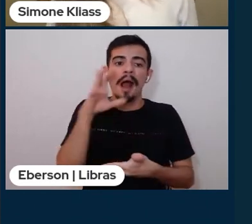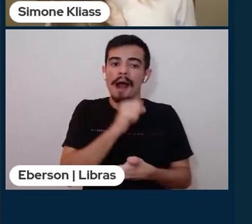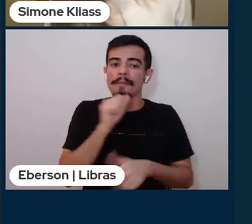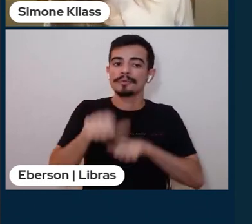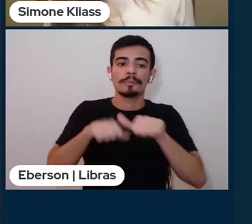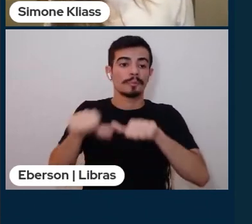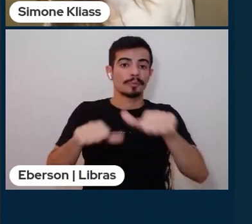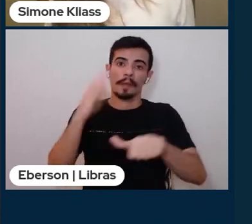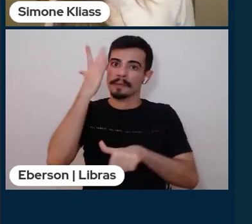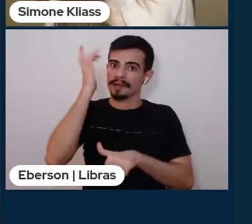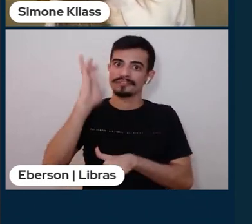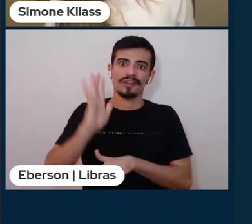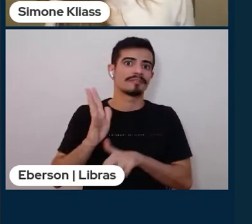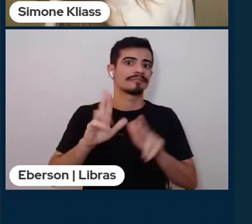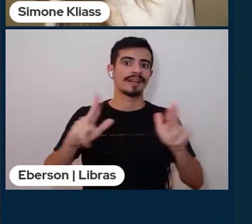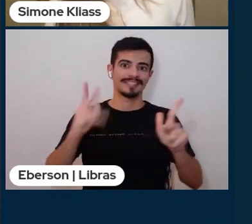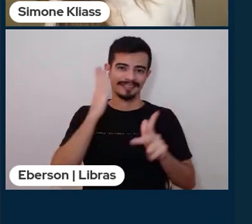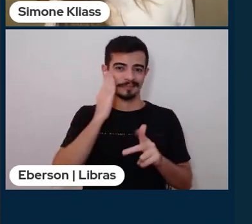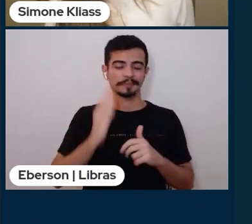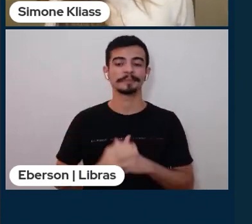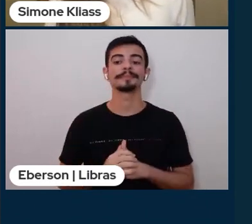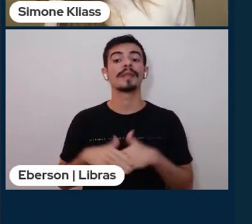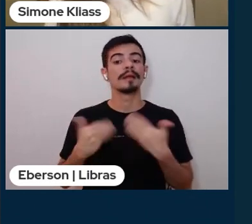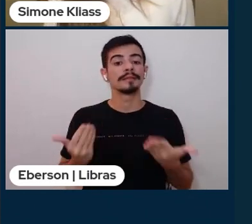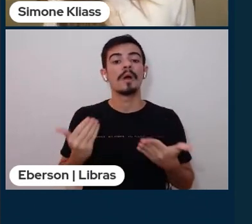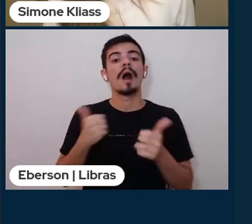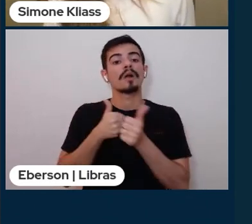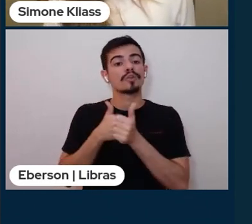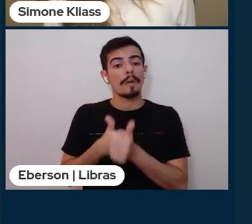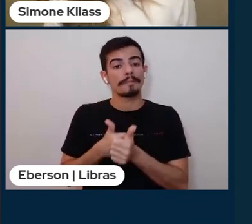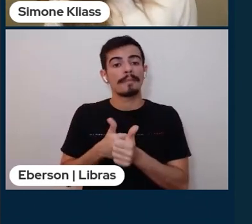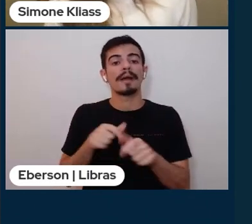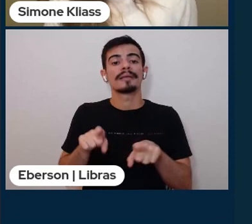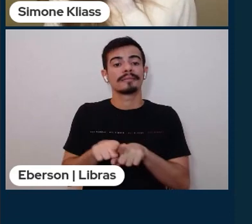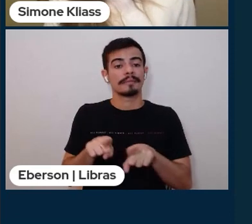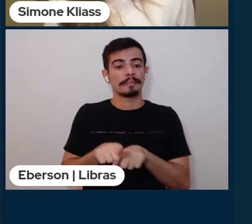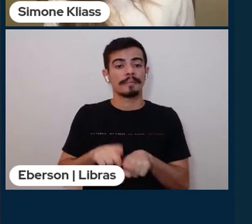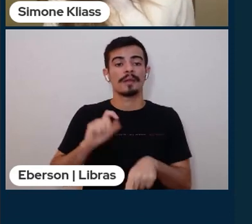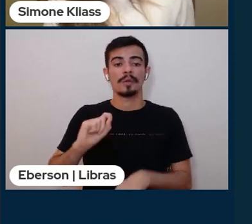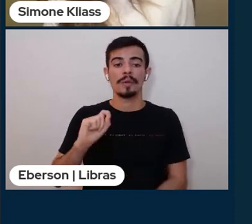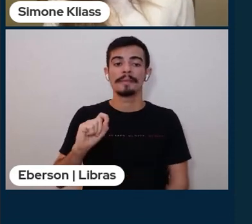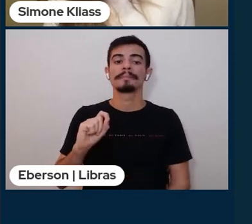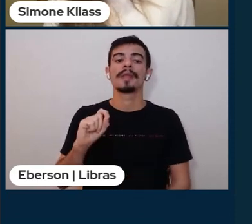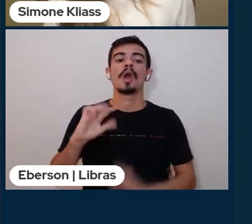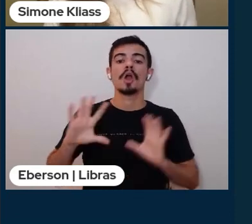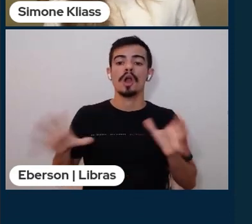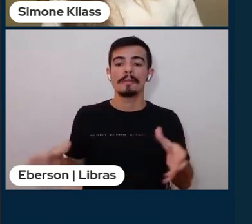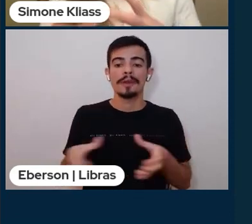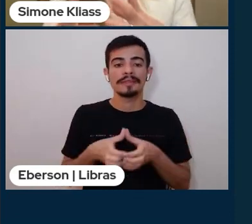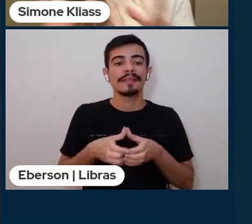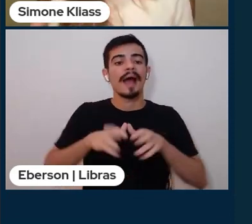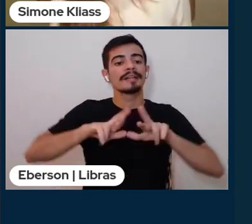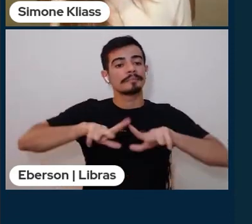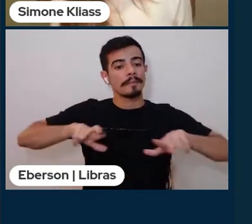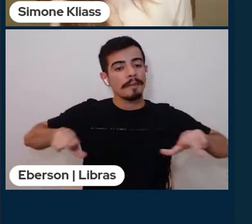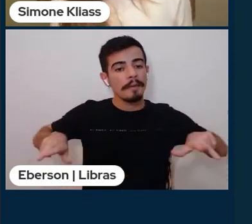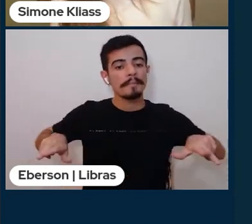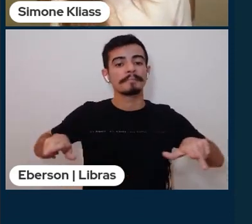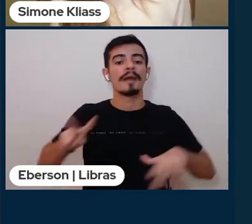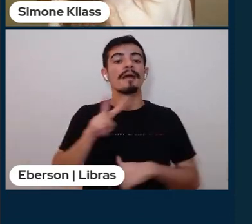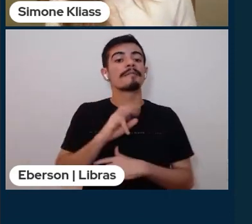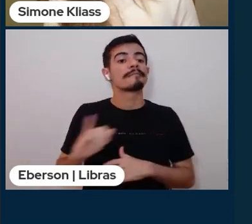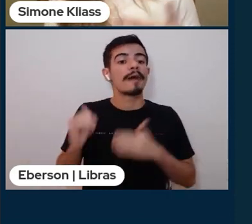acompanha e também a programação das Comunidades buy she's a Rebel o invoice que vão expandir